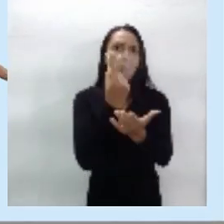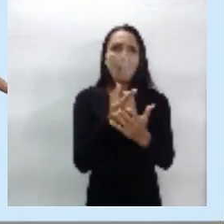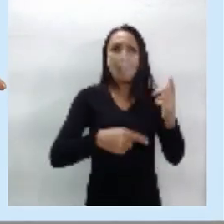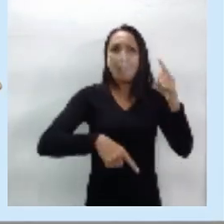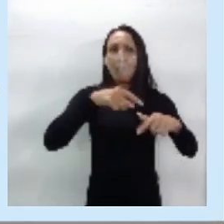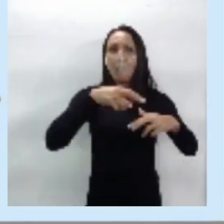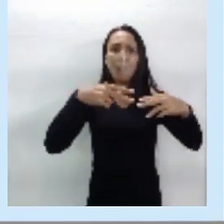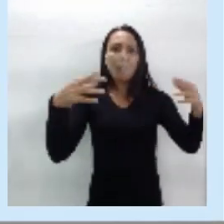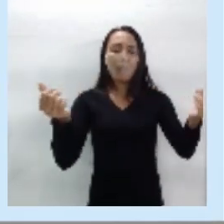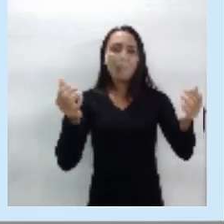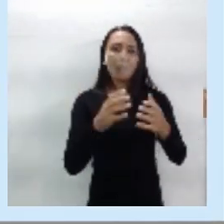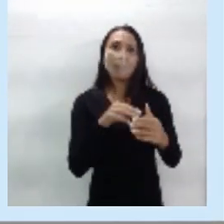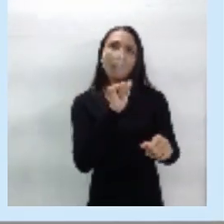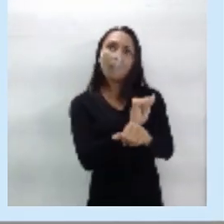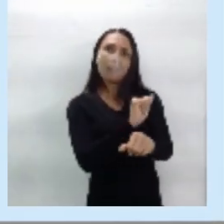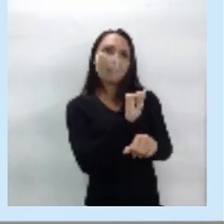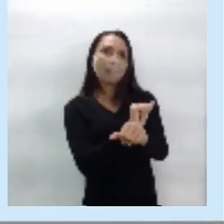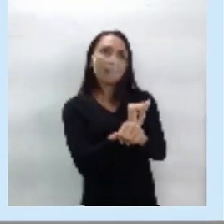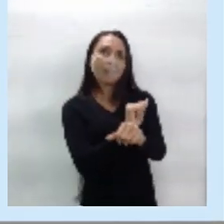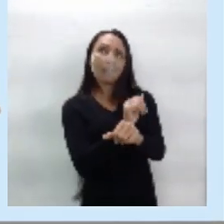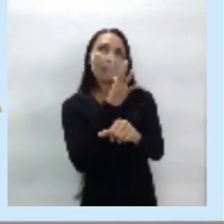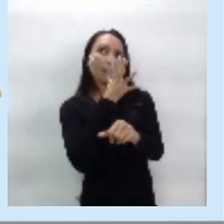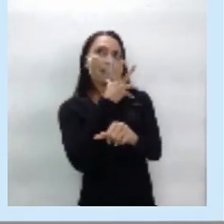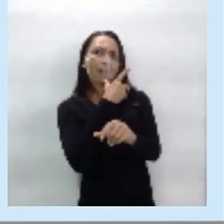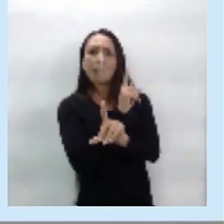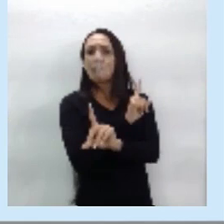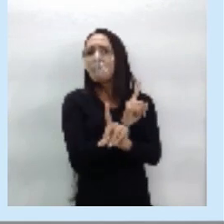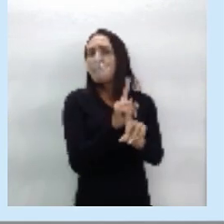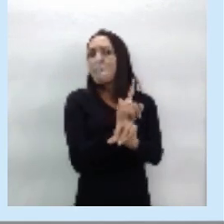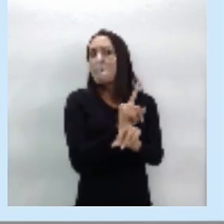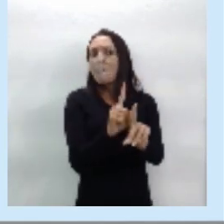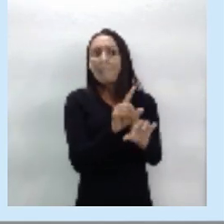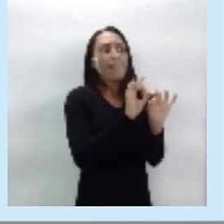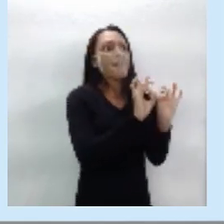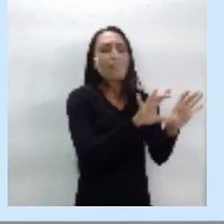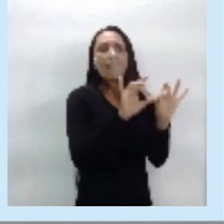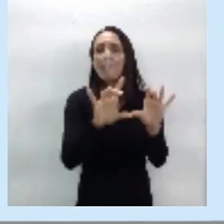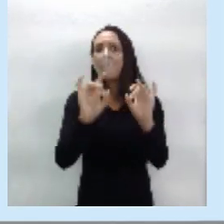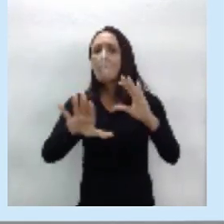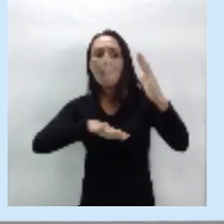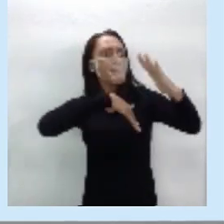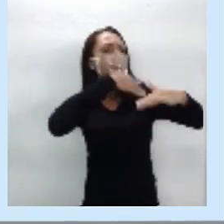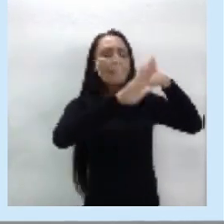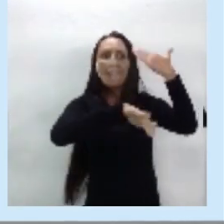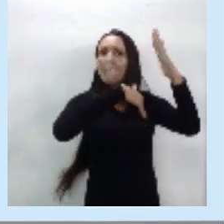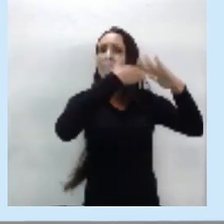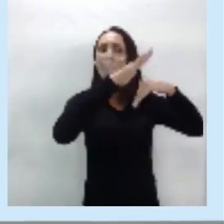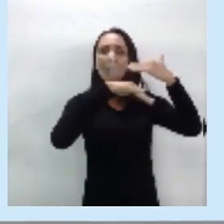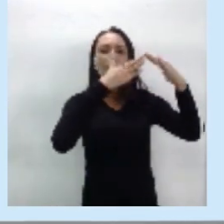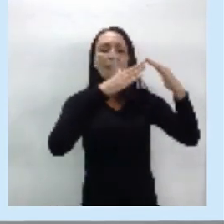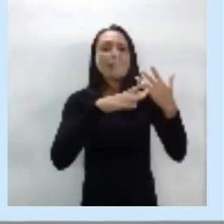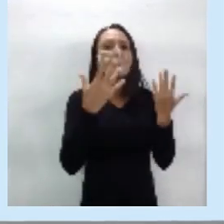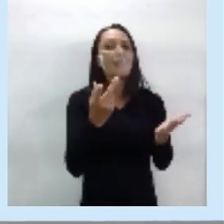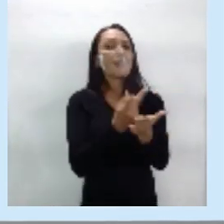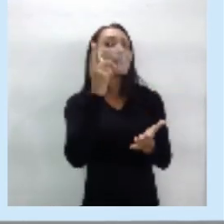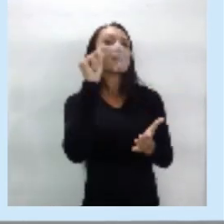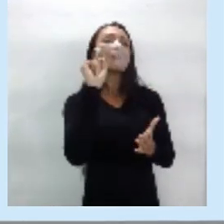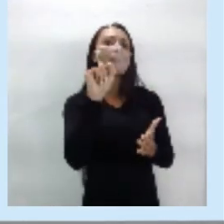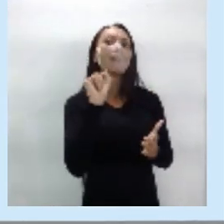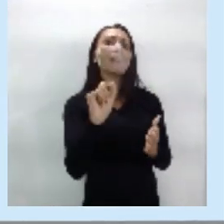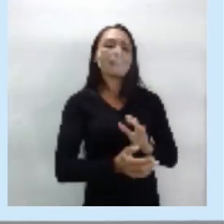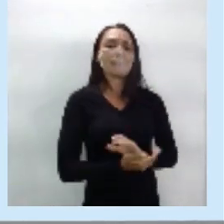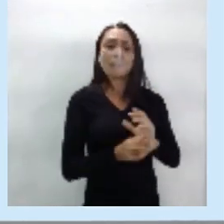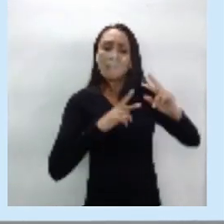que ele tem para ficar lá esperando. Não, ele quer vender mais e mais e mais. Então o que acontecia?